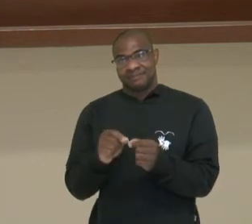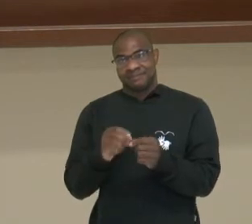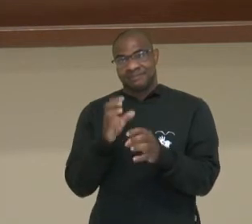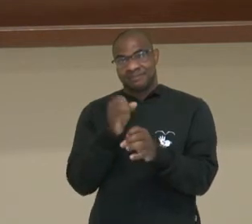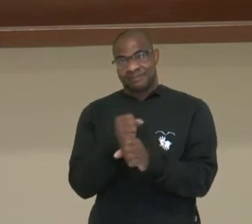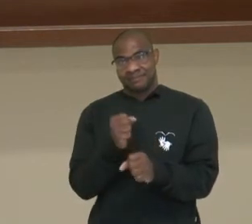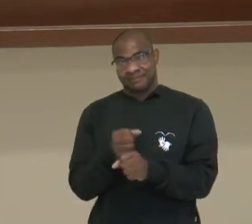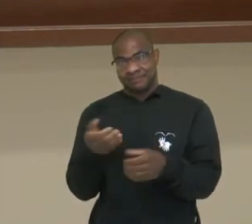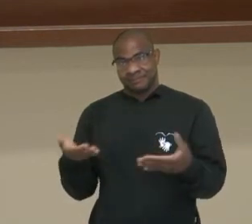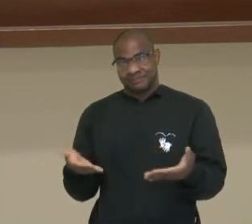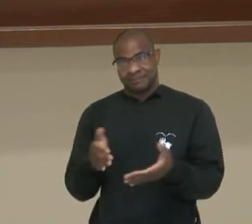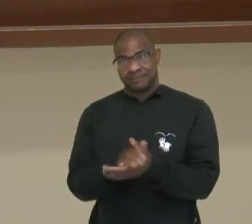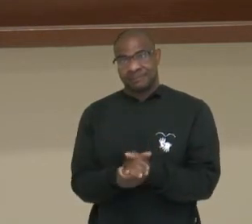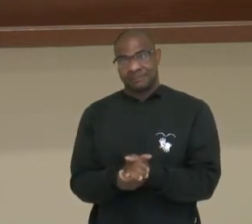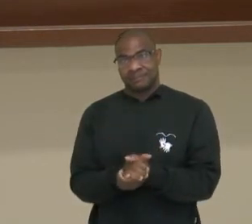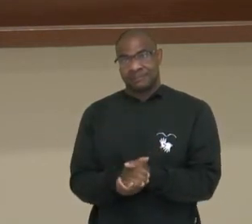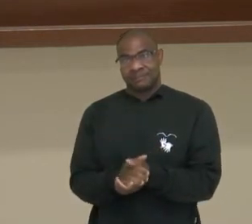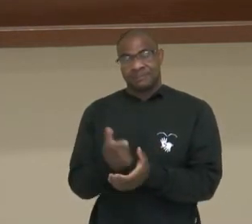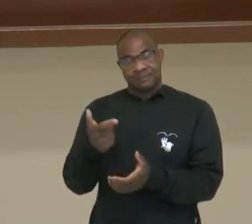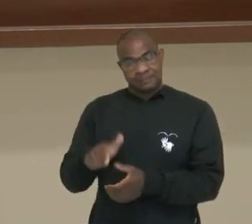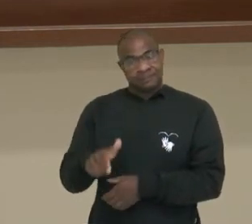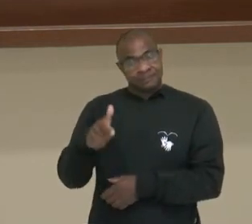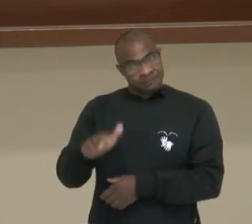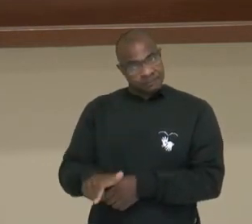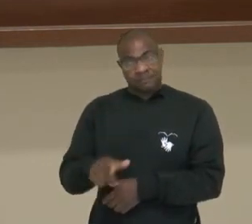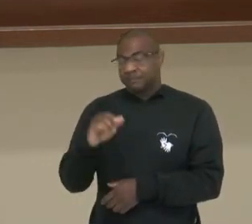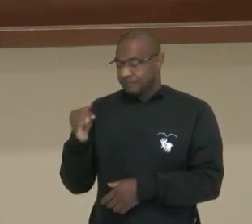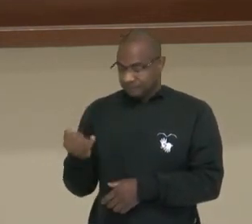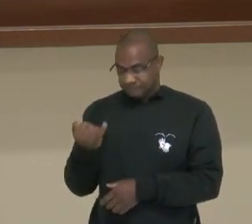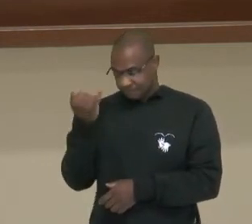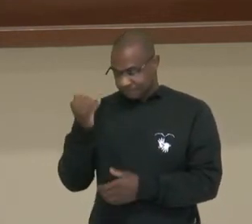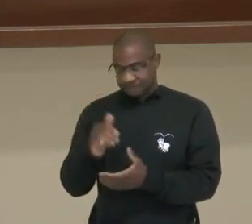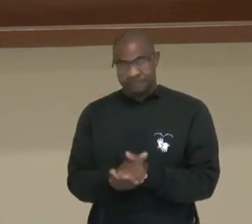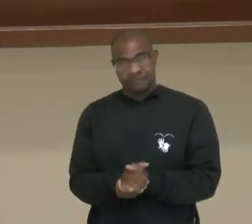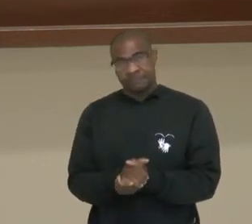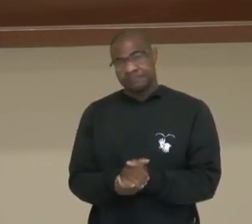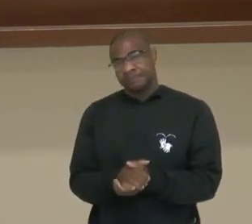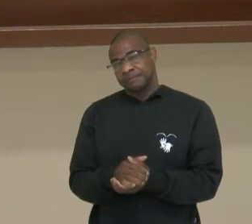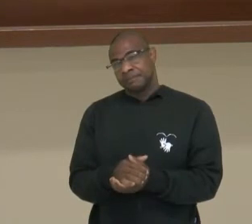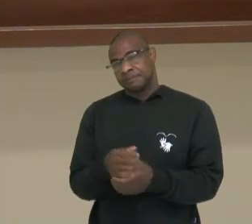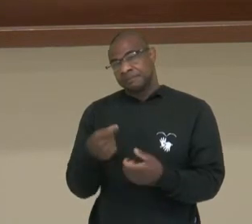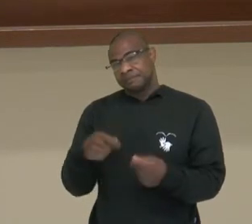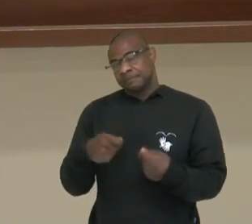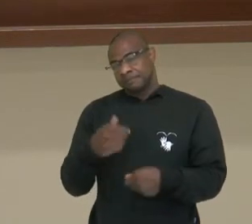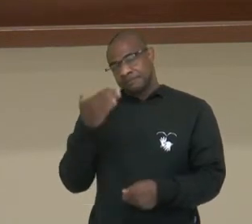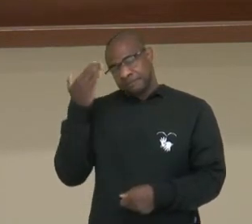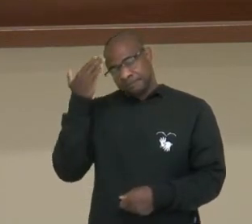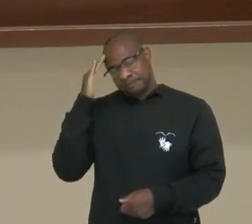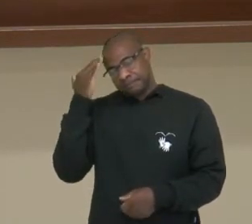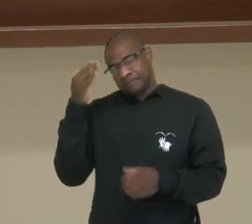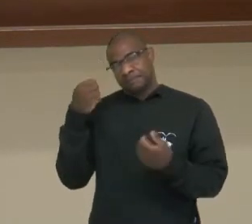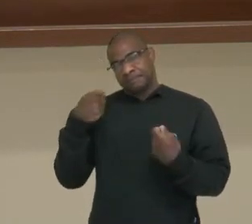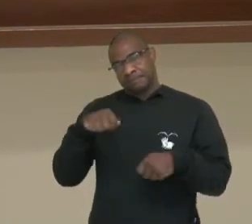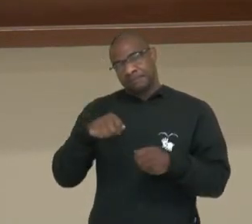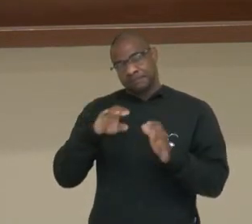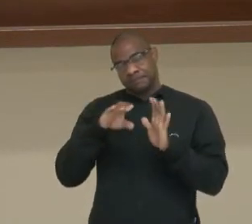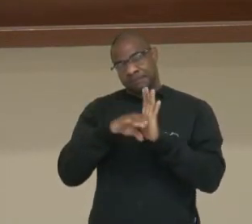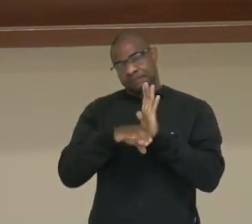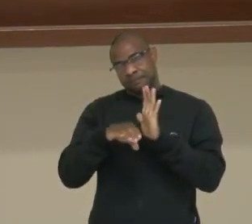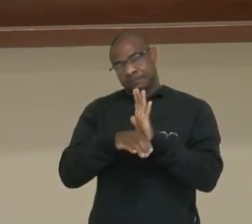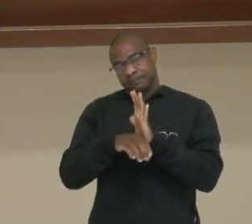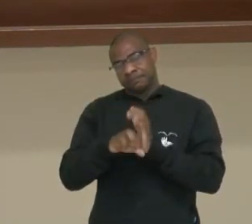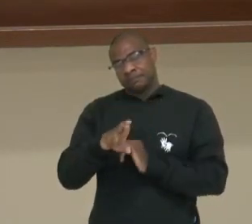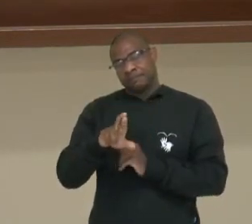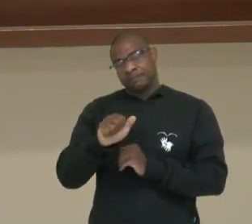exercício. Bater nessa tecla que é muito importante, gente. Primeiro, vocês saberem o conceito. Então, a gente já sabe que